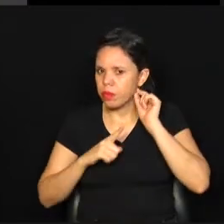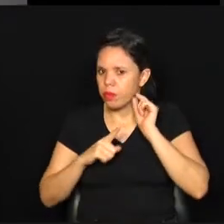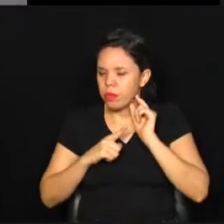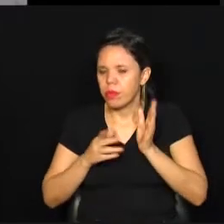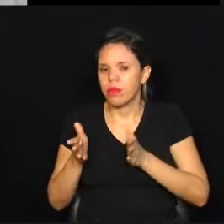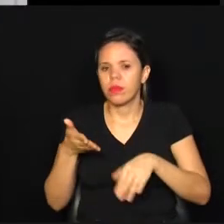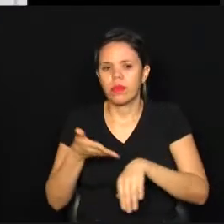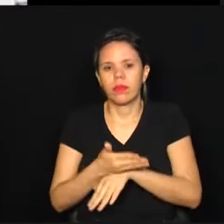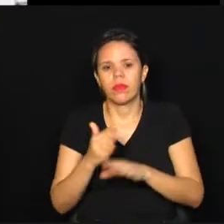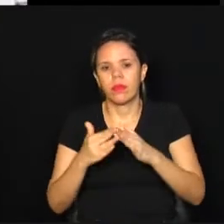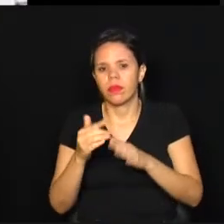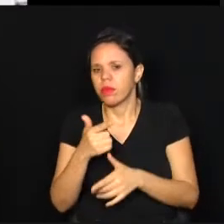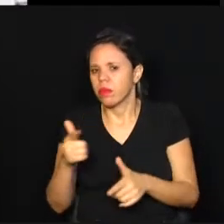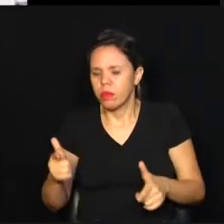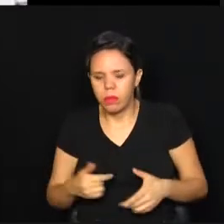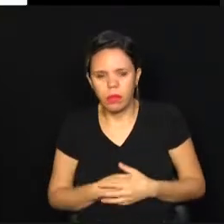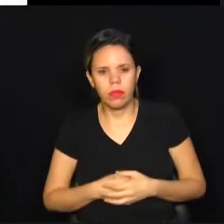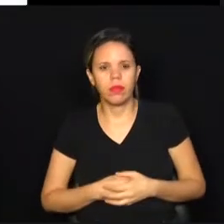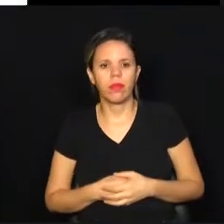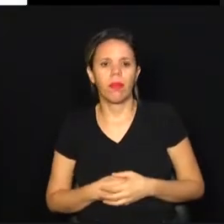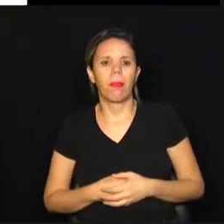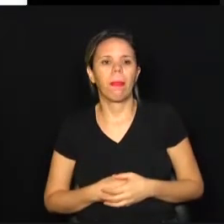à moradia e quem não tem, né?